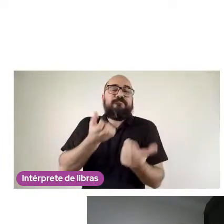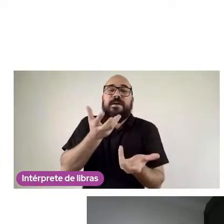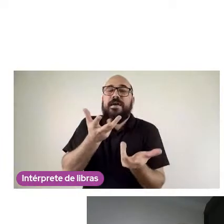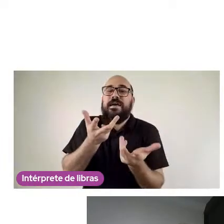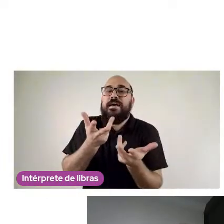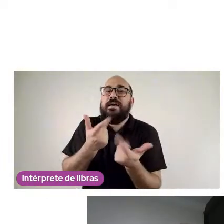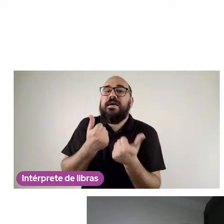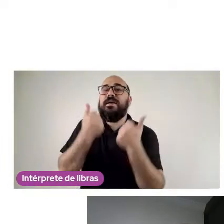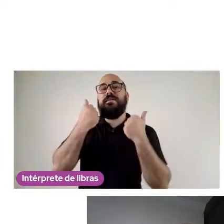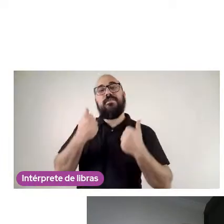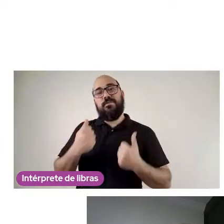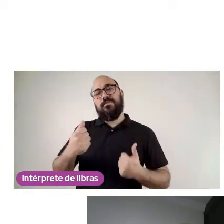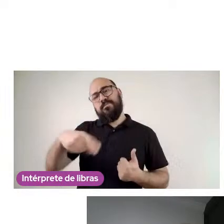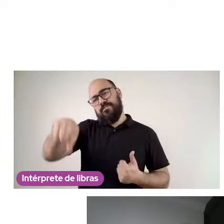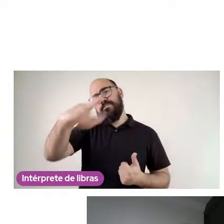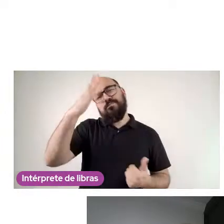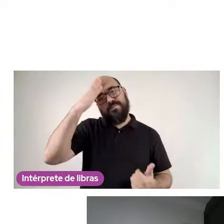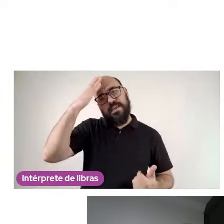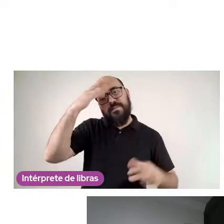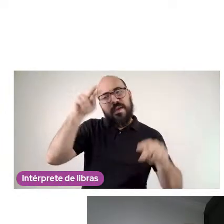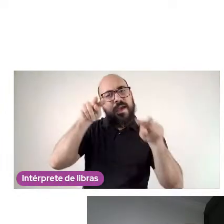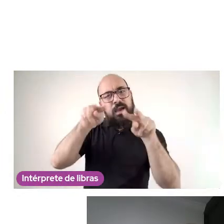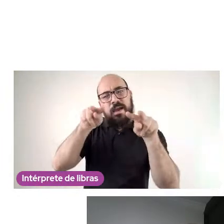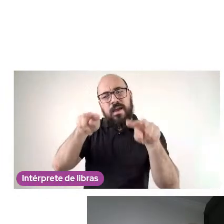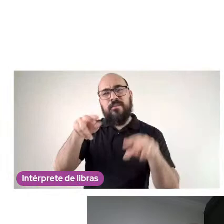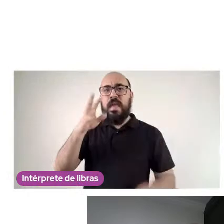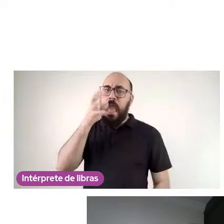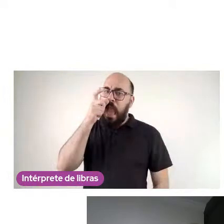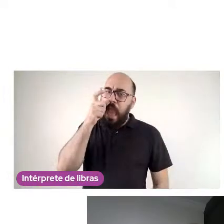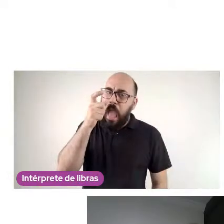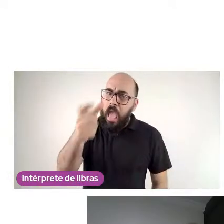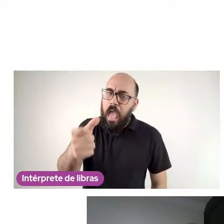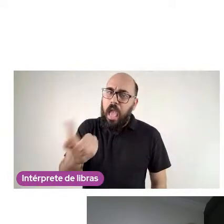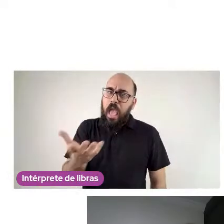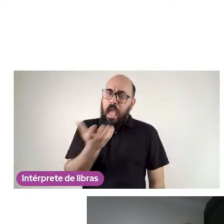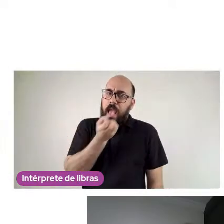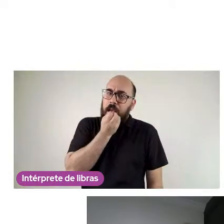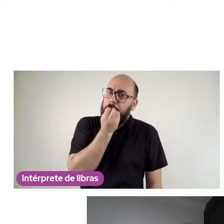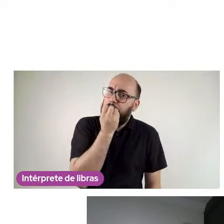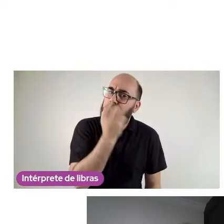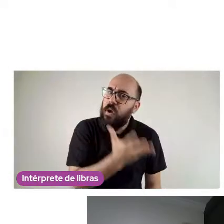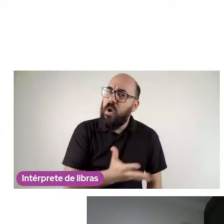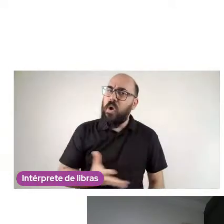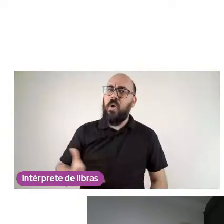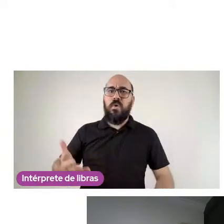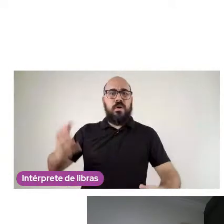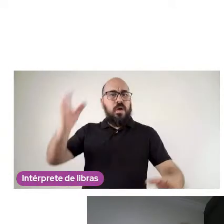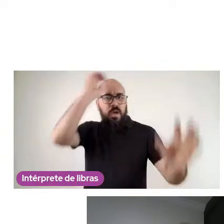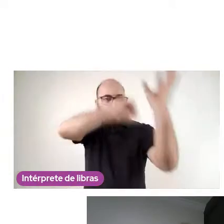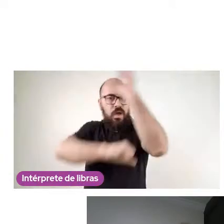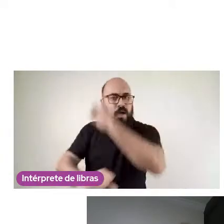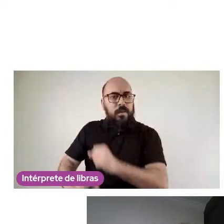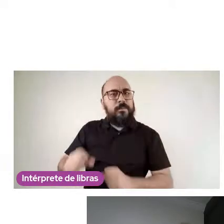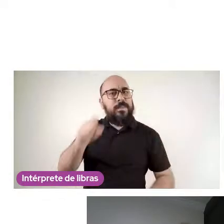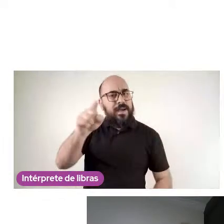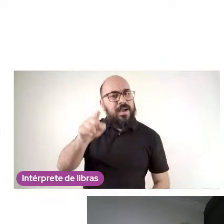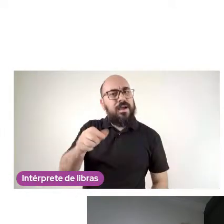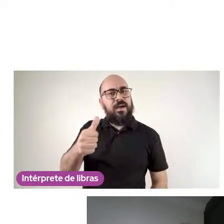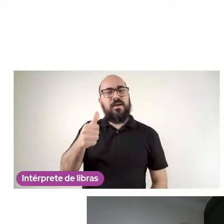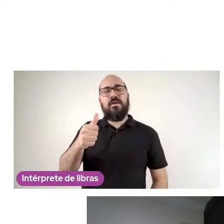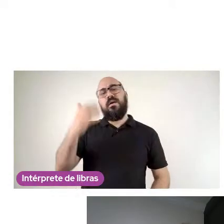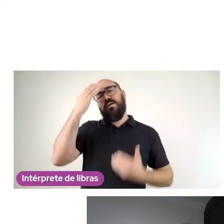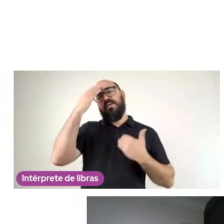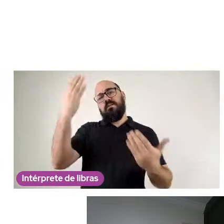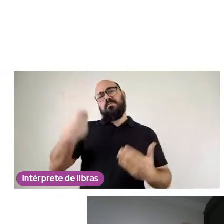é porque viu o quanto estava interessante, quanto tão ricas nossas palestras. Então, agradeço a presença de vocês até essa hora